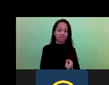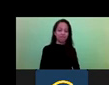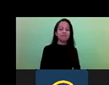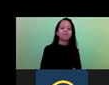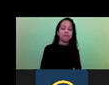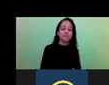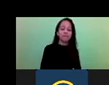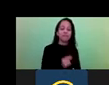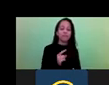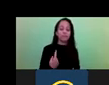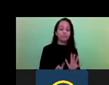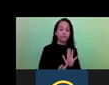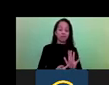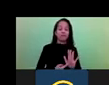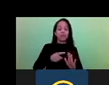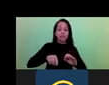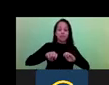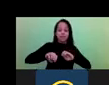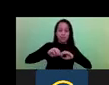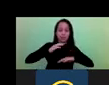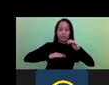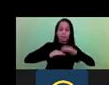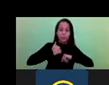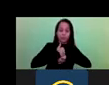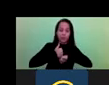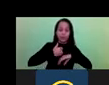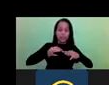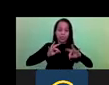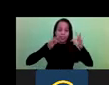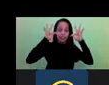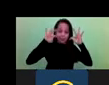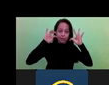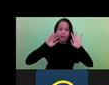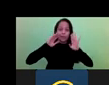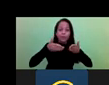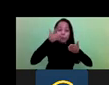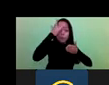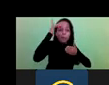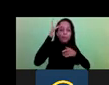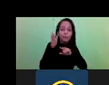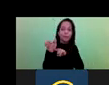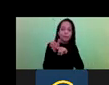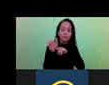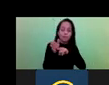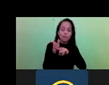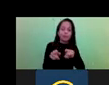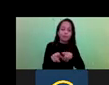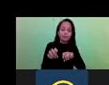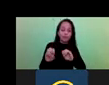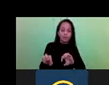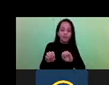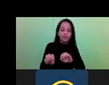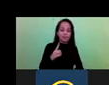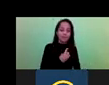falando sobre educação profissional e tecnológica para pesquisadores, né, educadores e